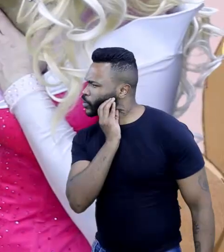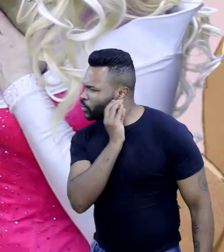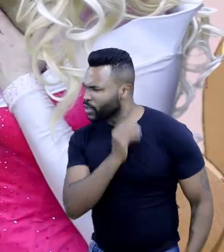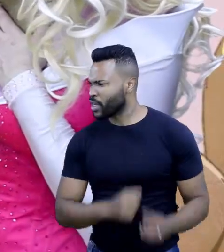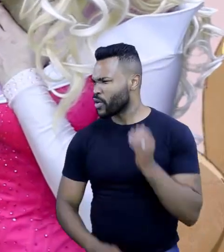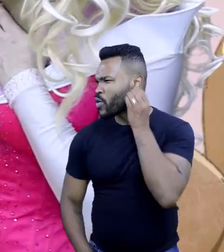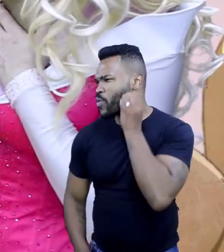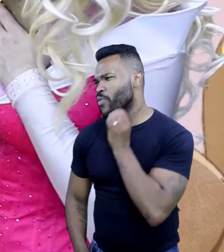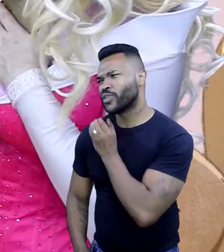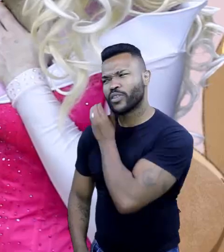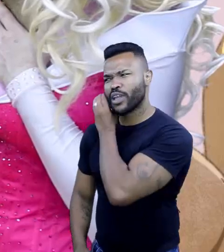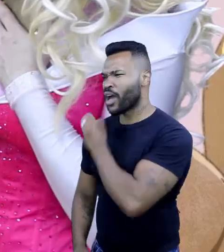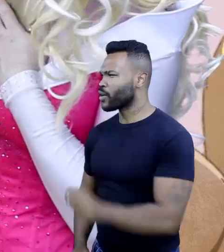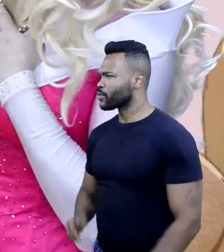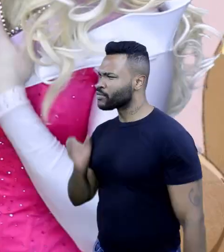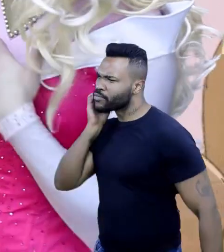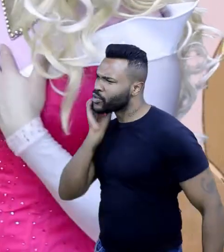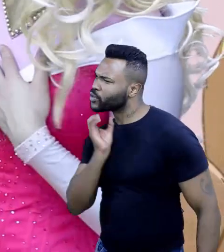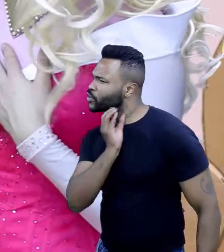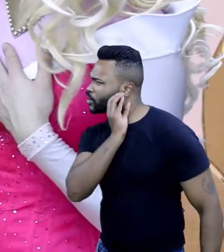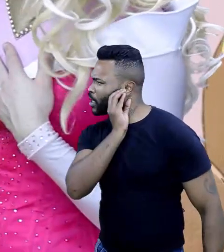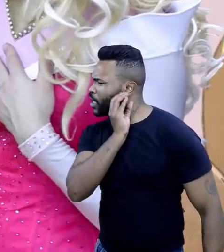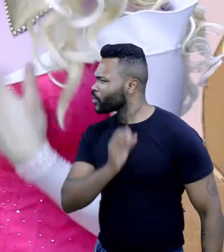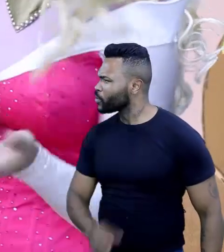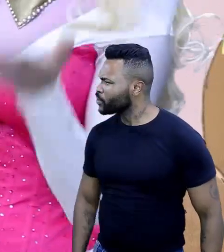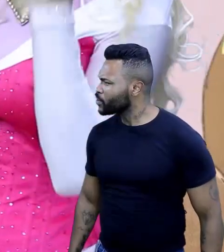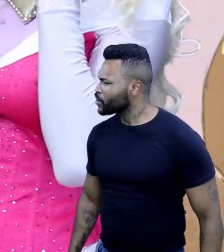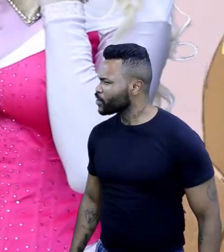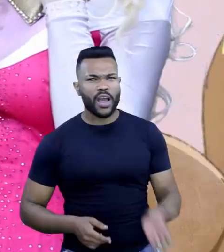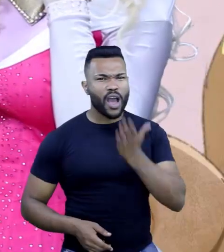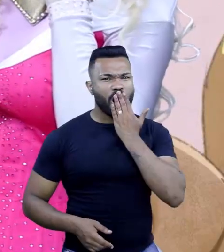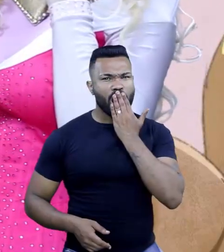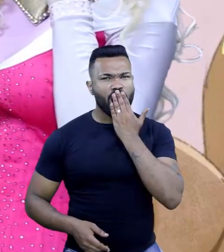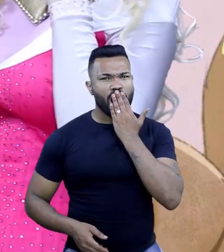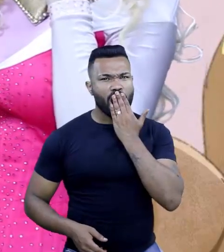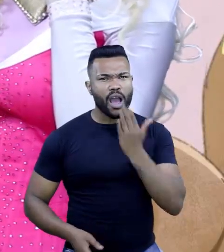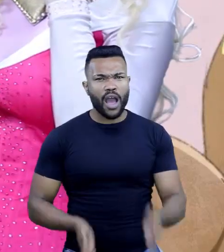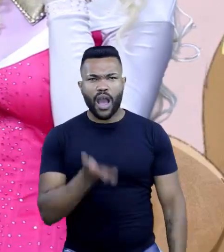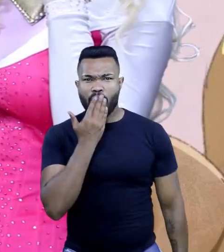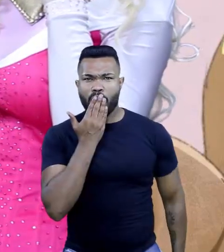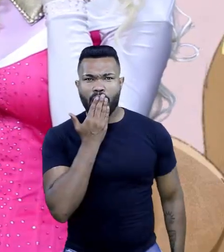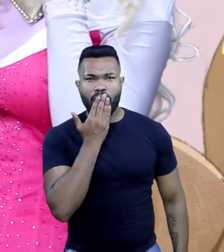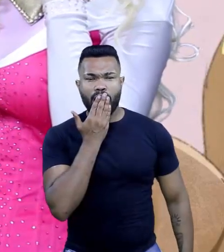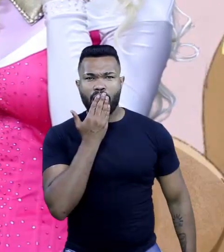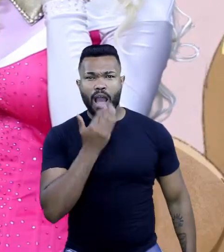Bolsotário? Bolsotário? Bolsotário?